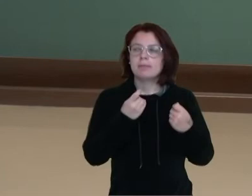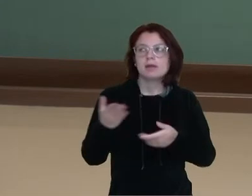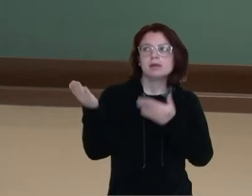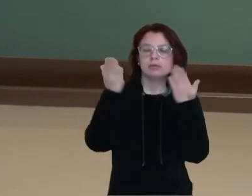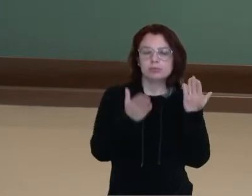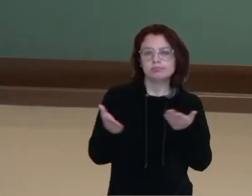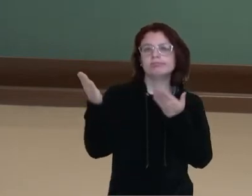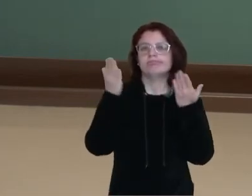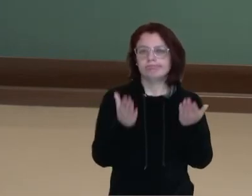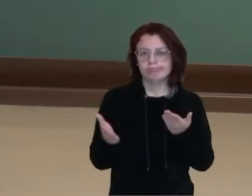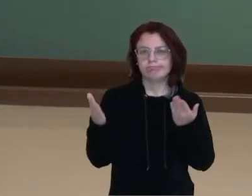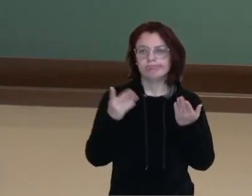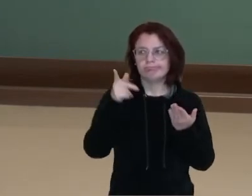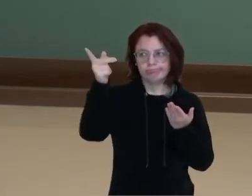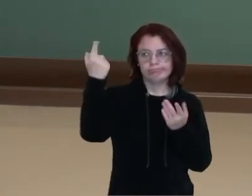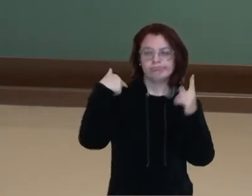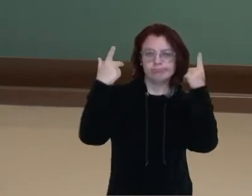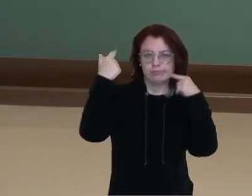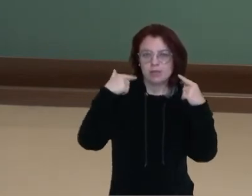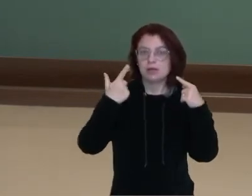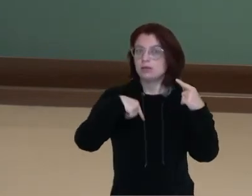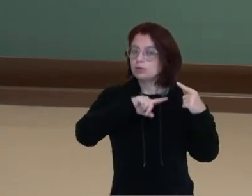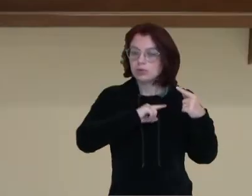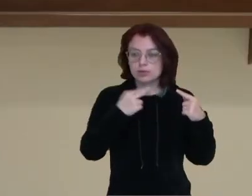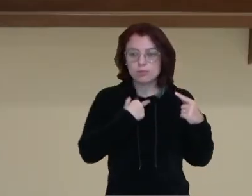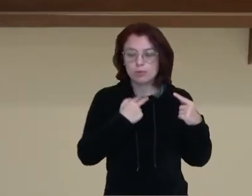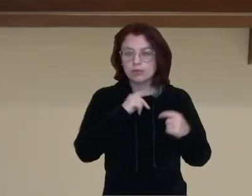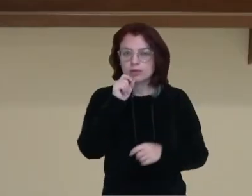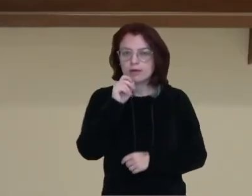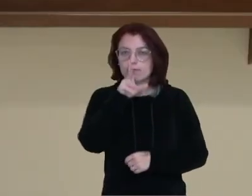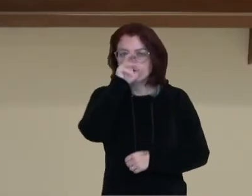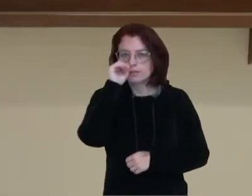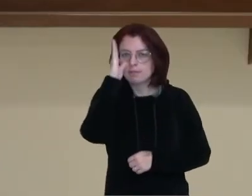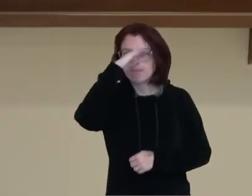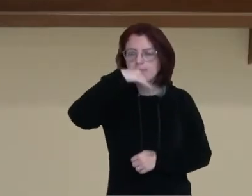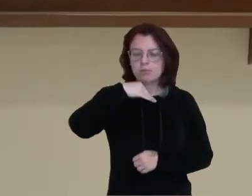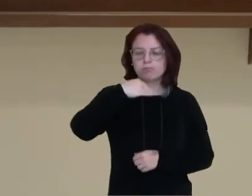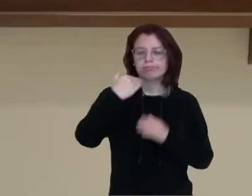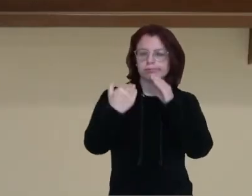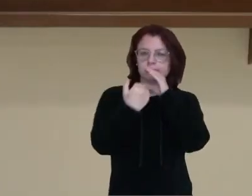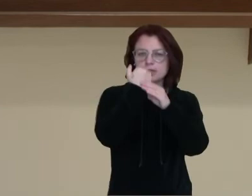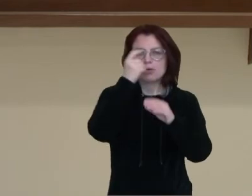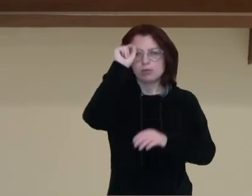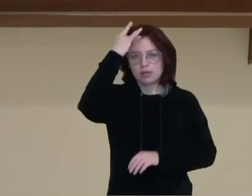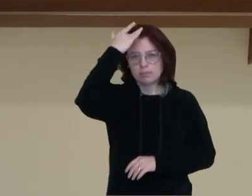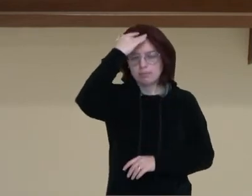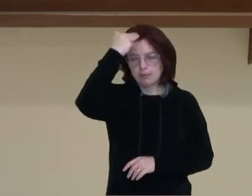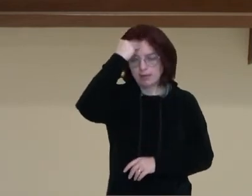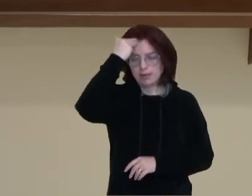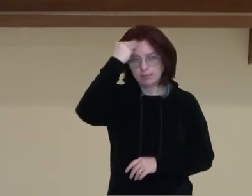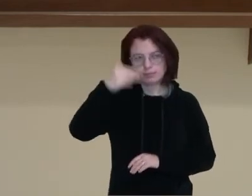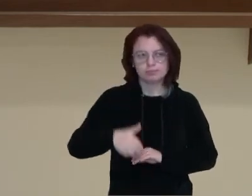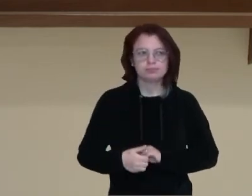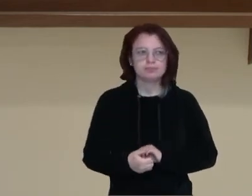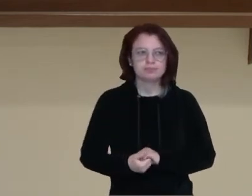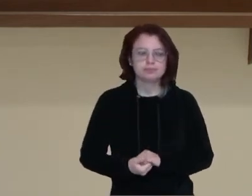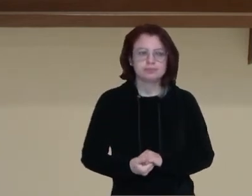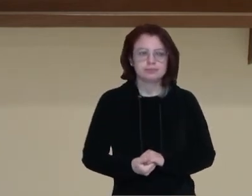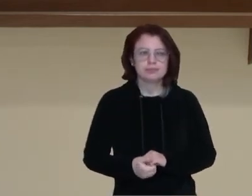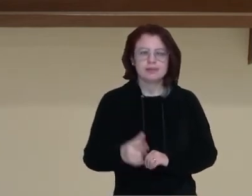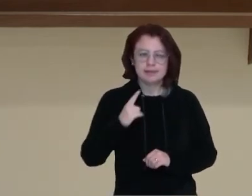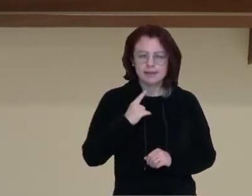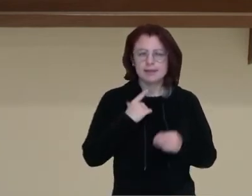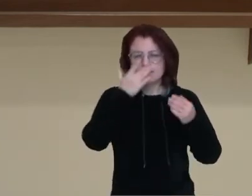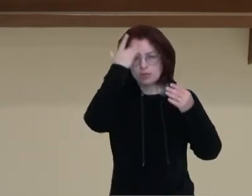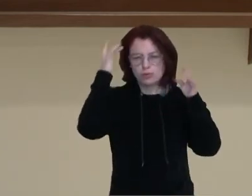mal, principalmente, né, atingissem a nossa mente. Alguns especialistas que se